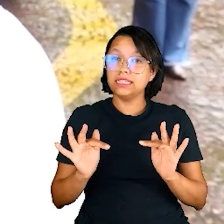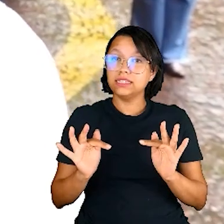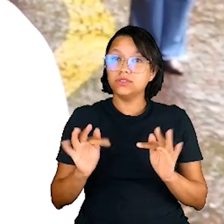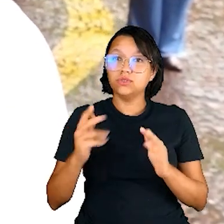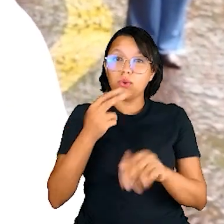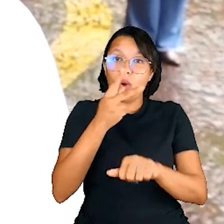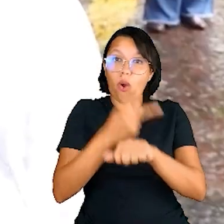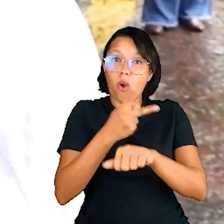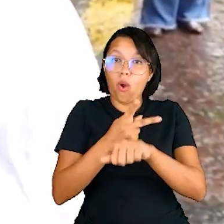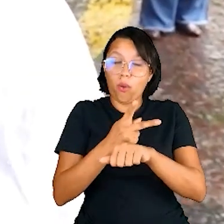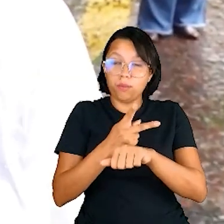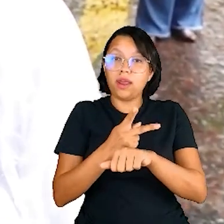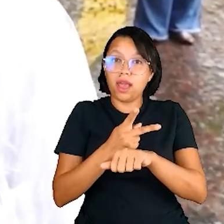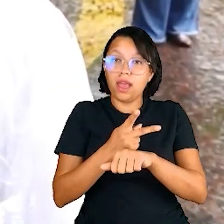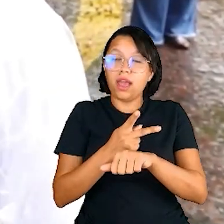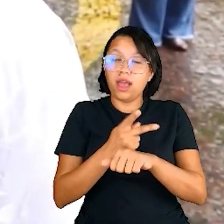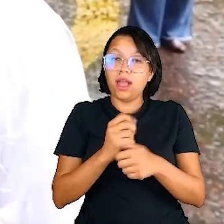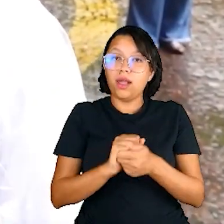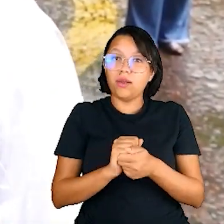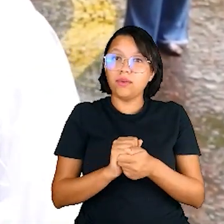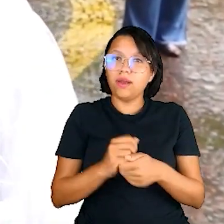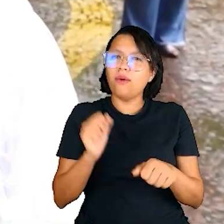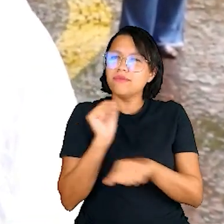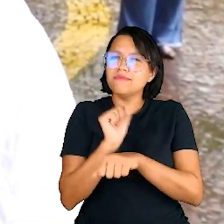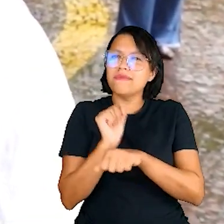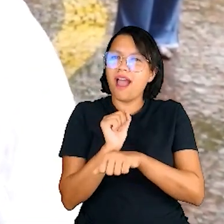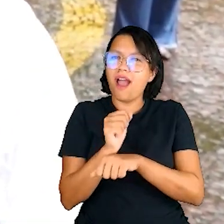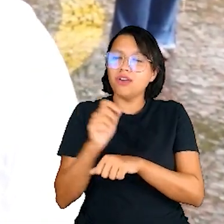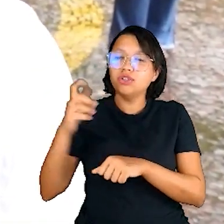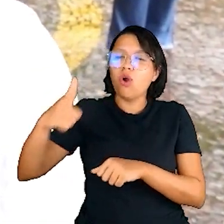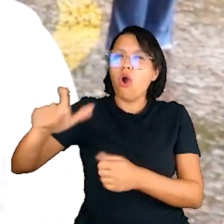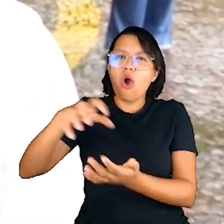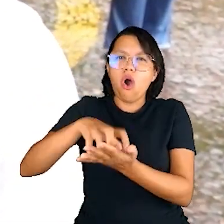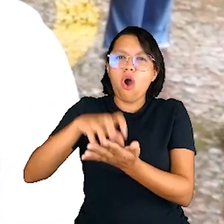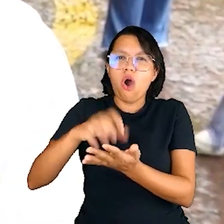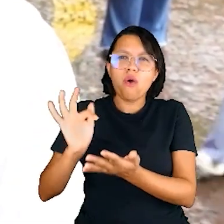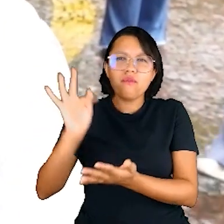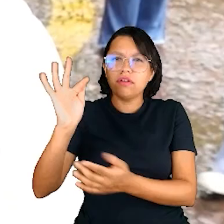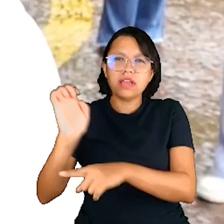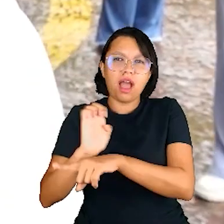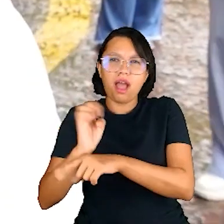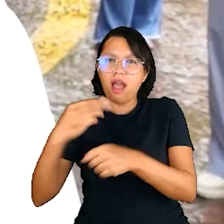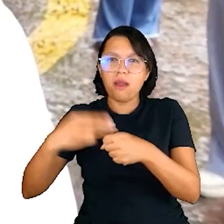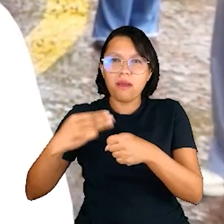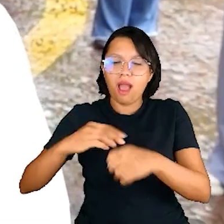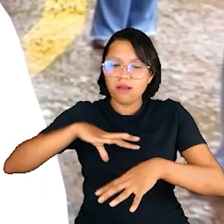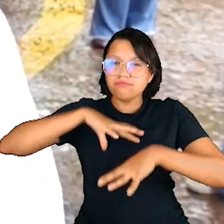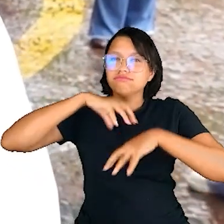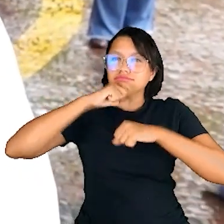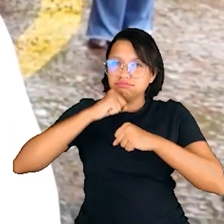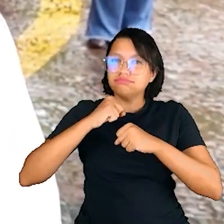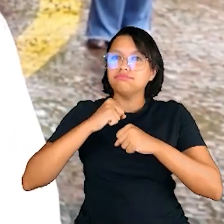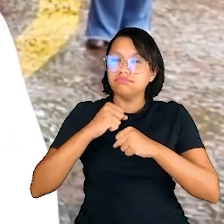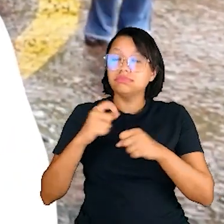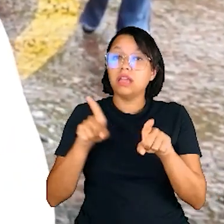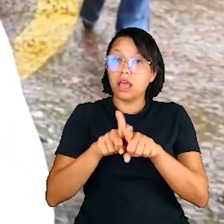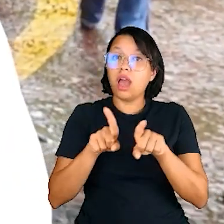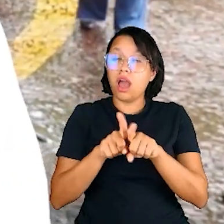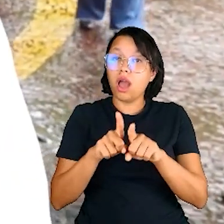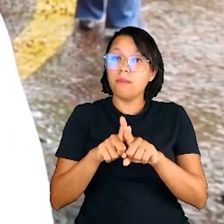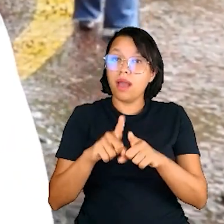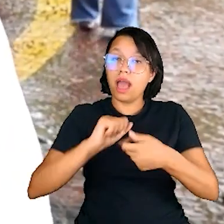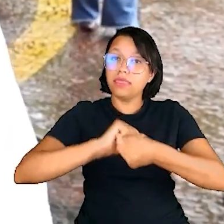Prêmio Novare. Espero que inspirem os órgãos federais, estaduais, municipais, para que adequem